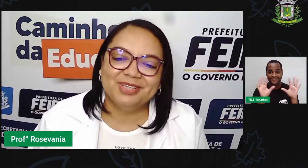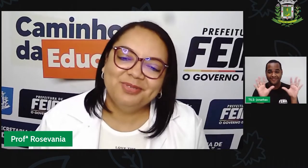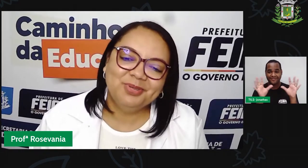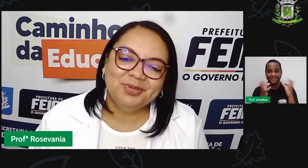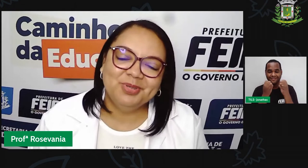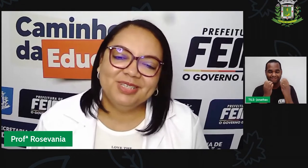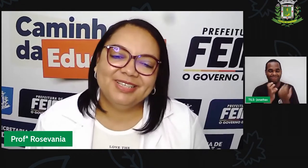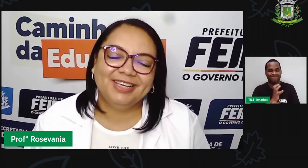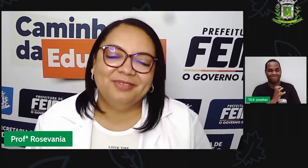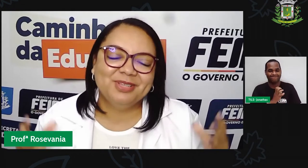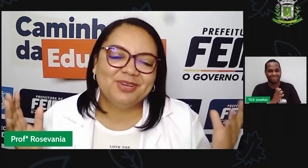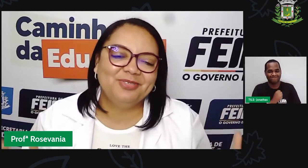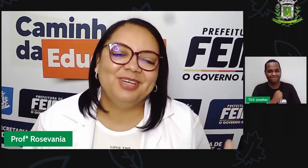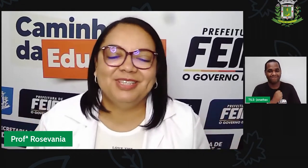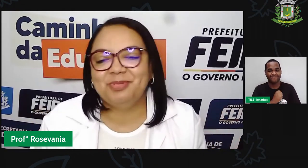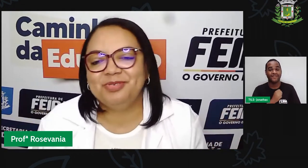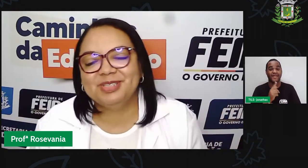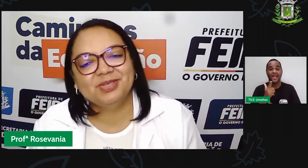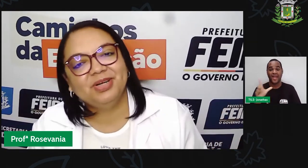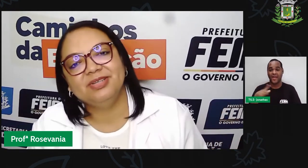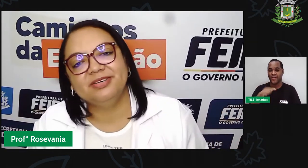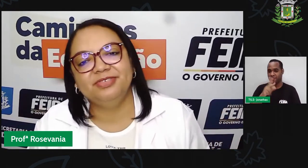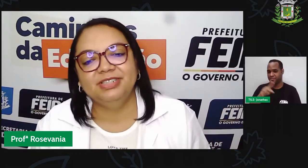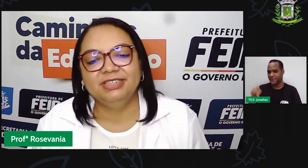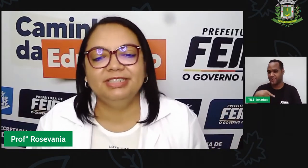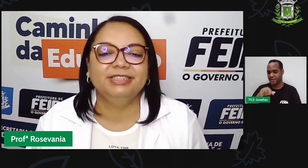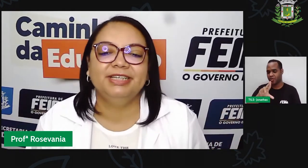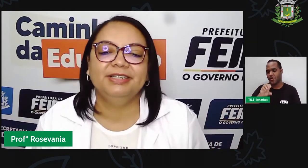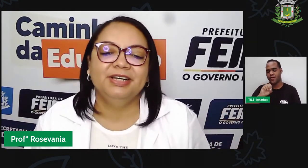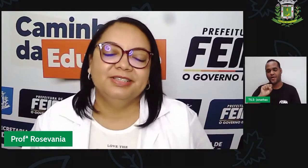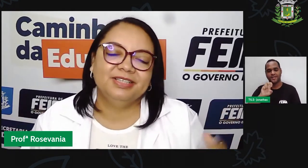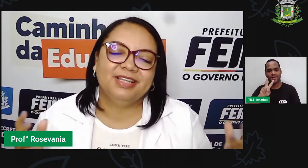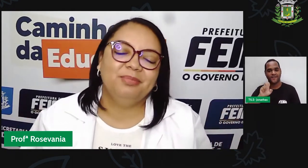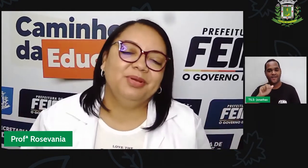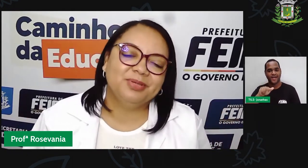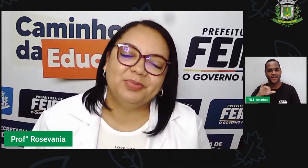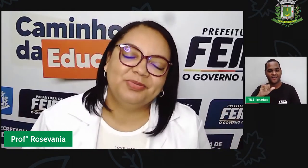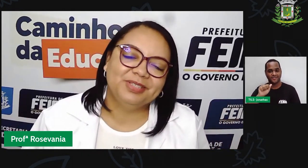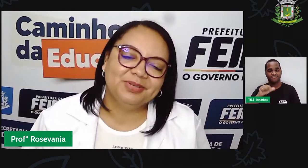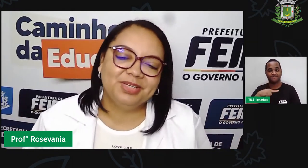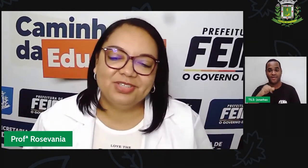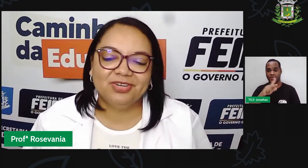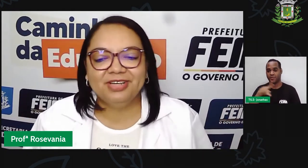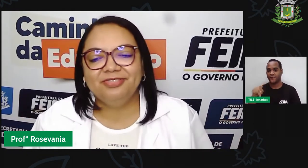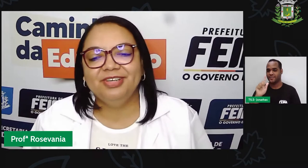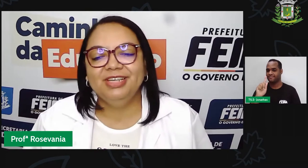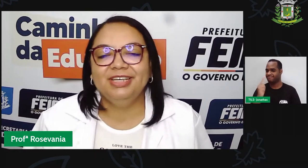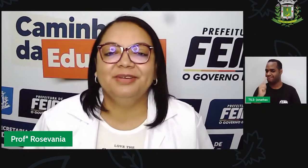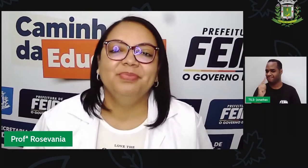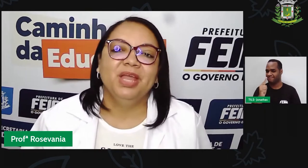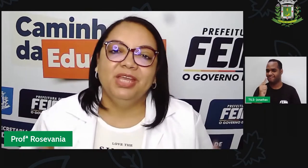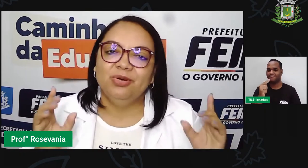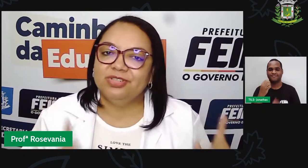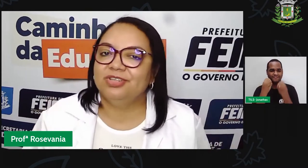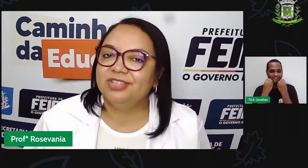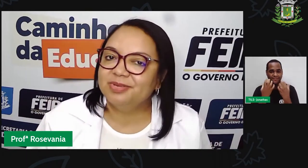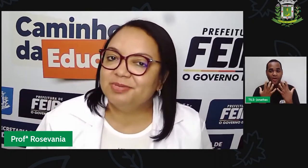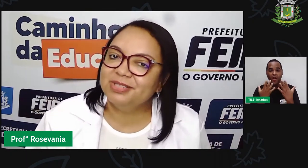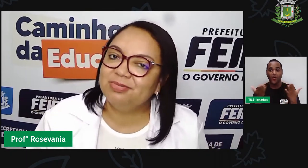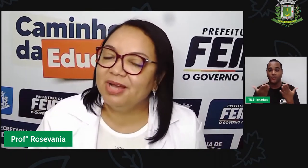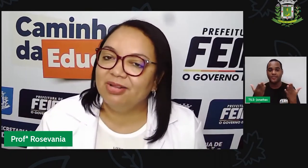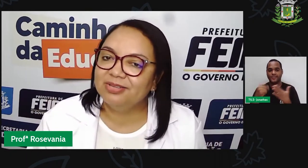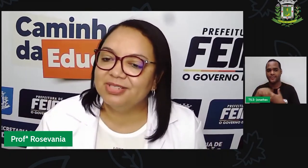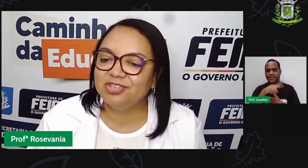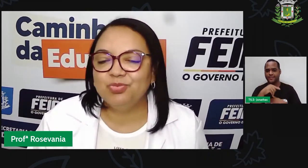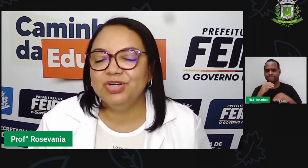Olá, meus amores. Aqui mais uma vez a professora Rosevânia, né? Vocês sabem que eu sou professora de geografia e hoje nós temos